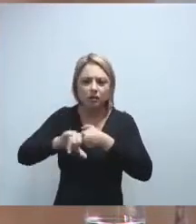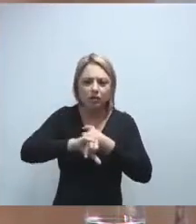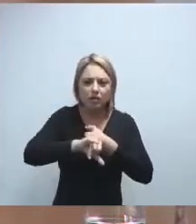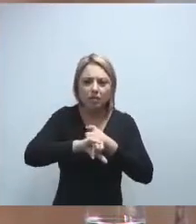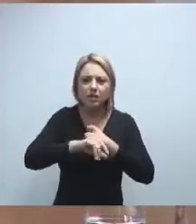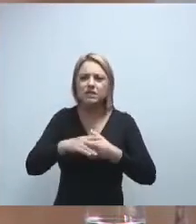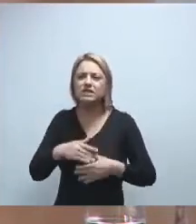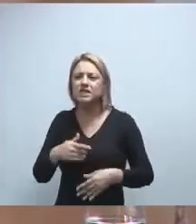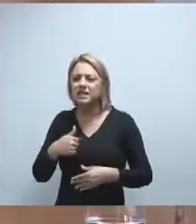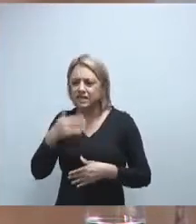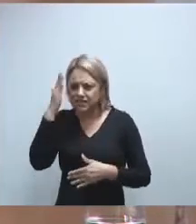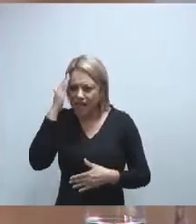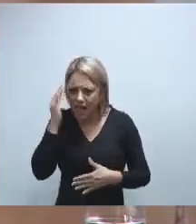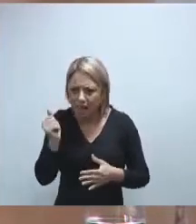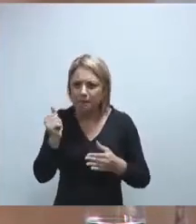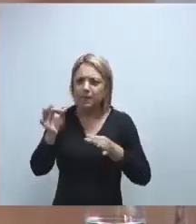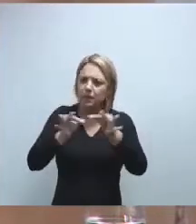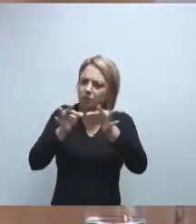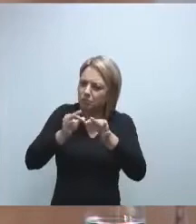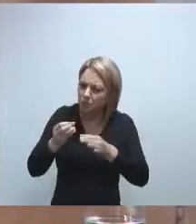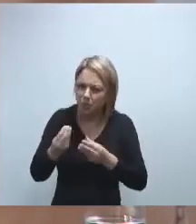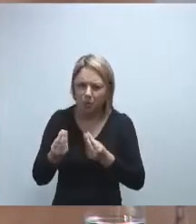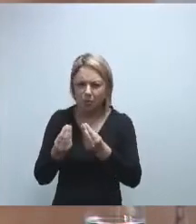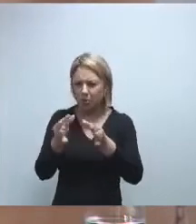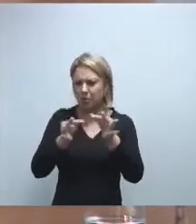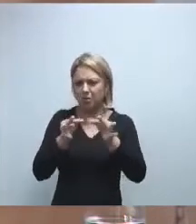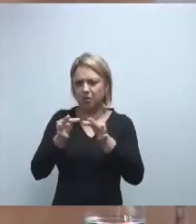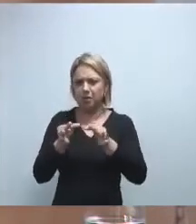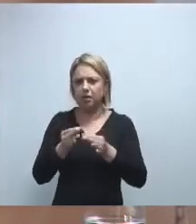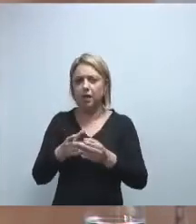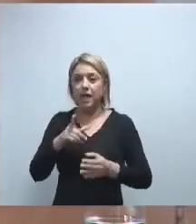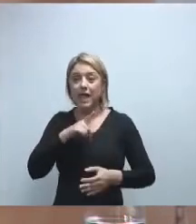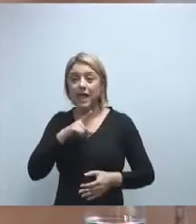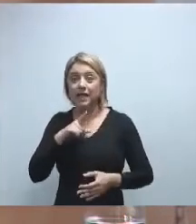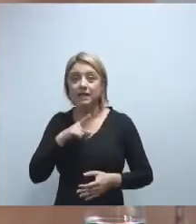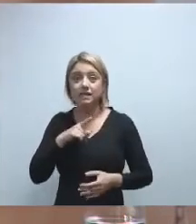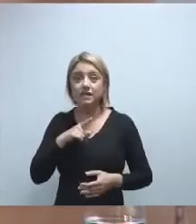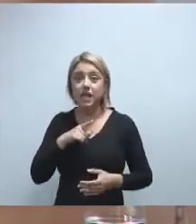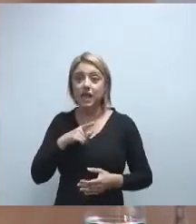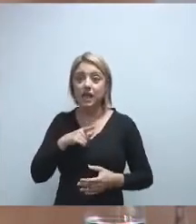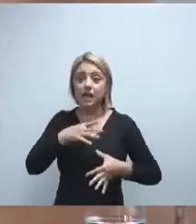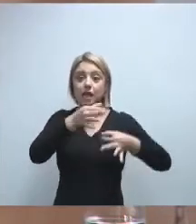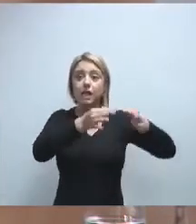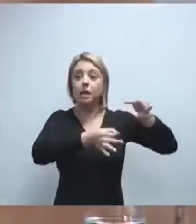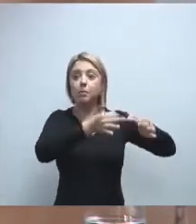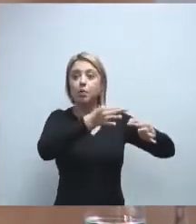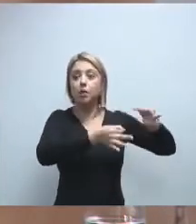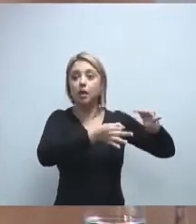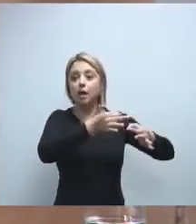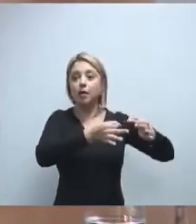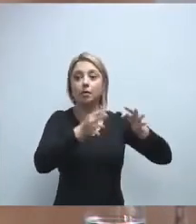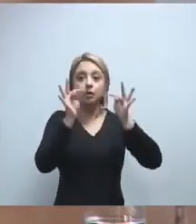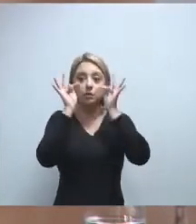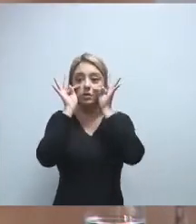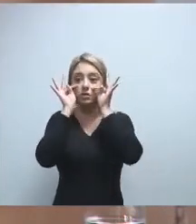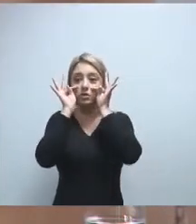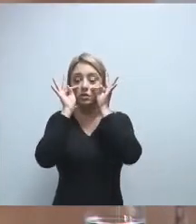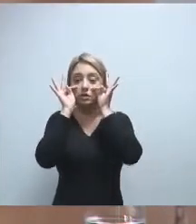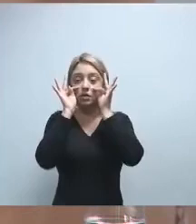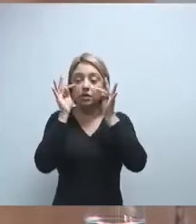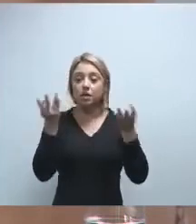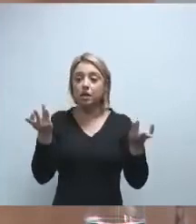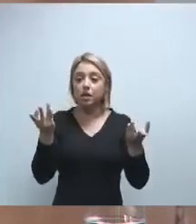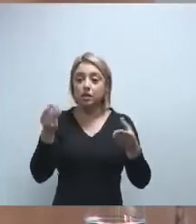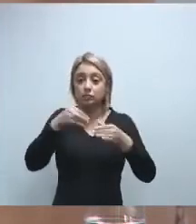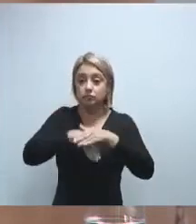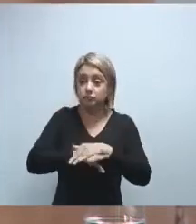só que isso é tudo muito bem organizado eles têm até tribunal para resolver suas questões